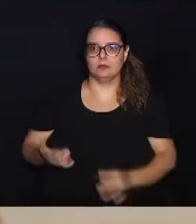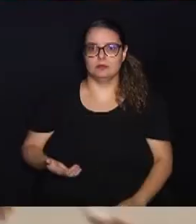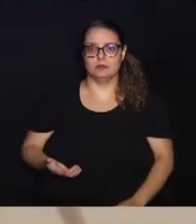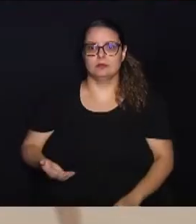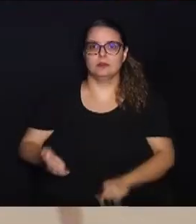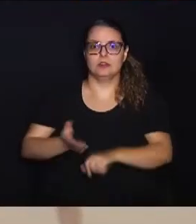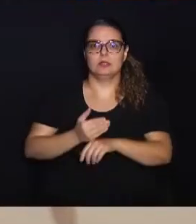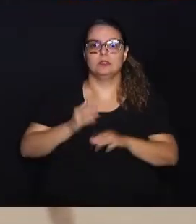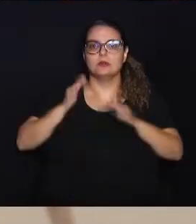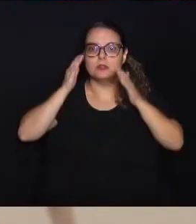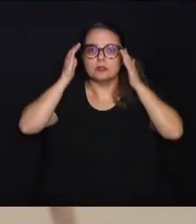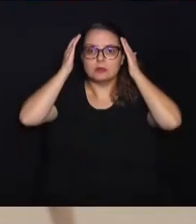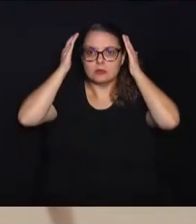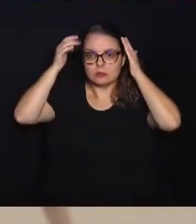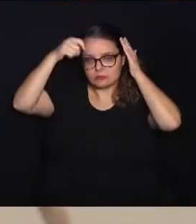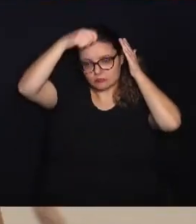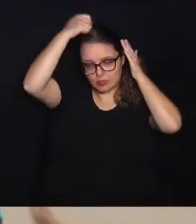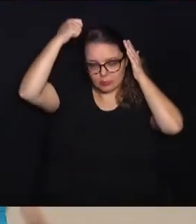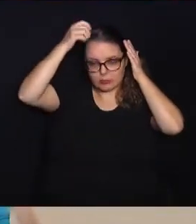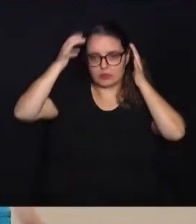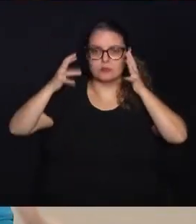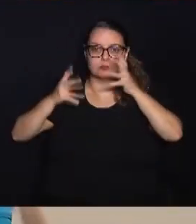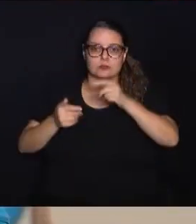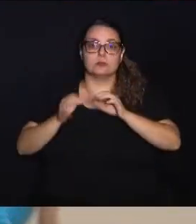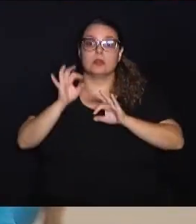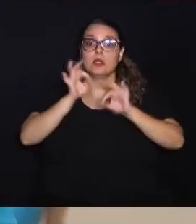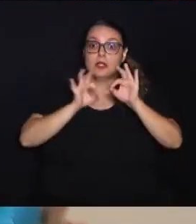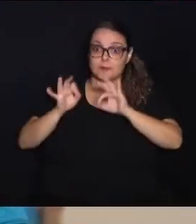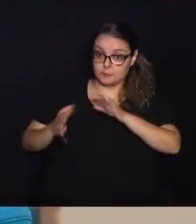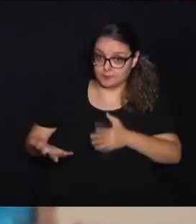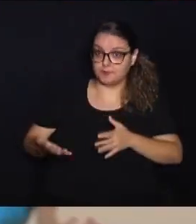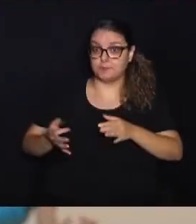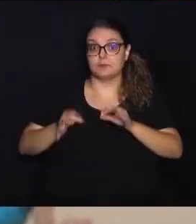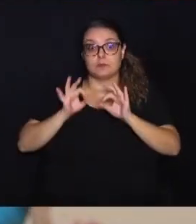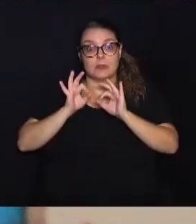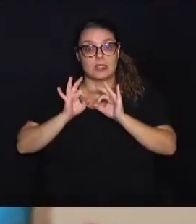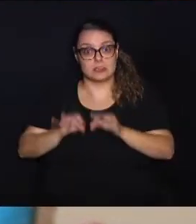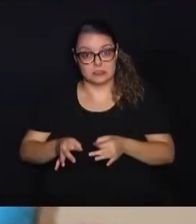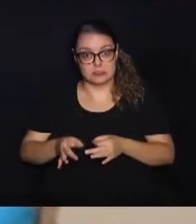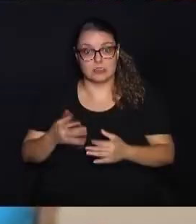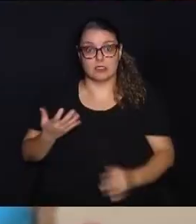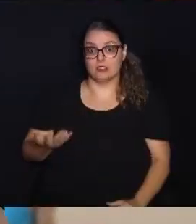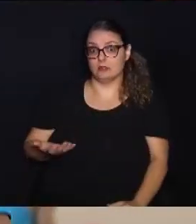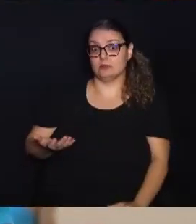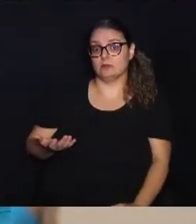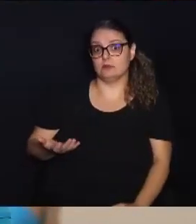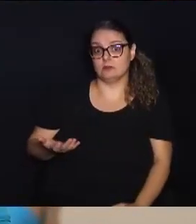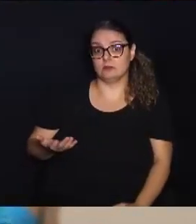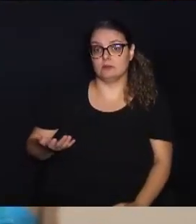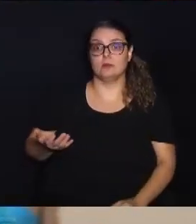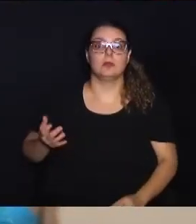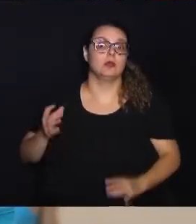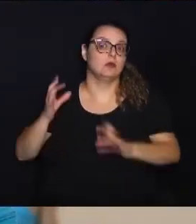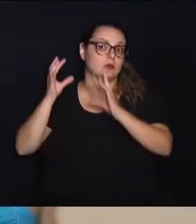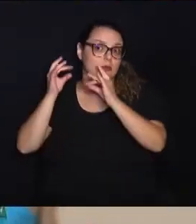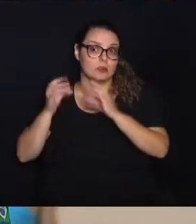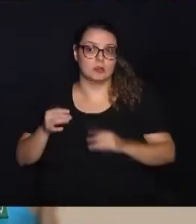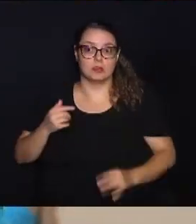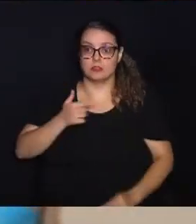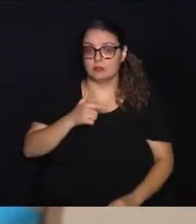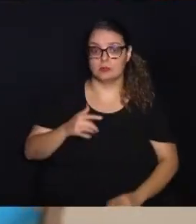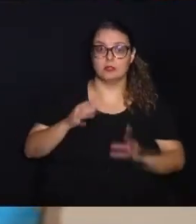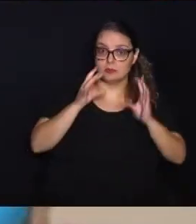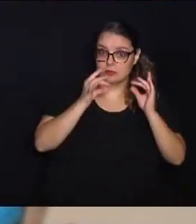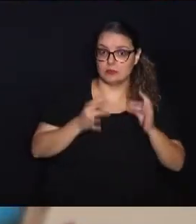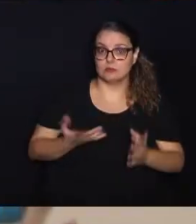cada ginasta. Então a gente tem no mundo agora ginastas que não usam tantos brilhos, mas um colã mais elegante, um pouco